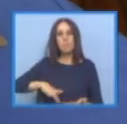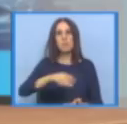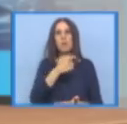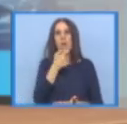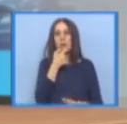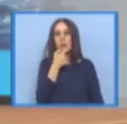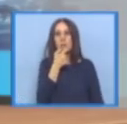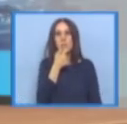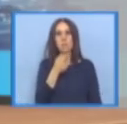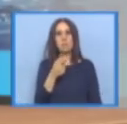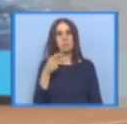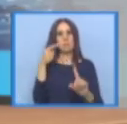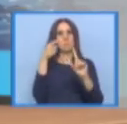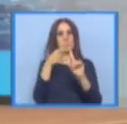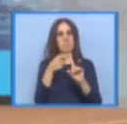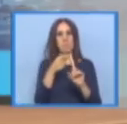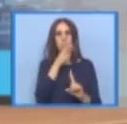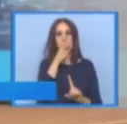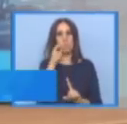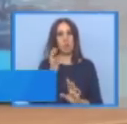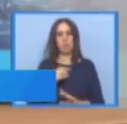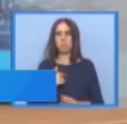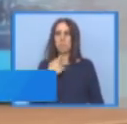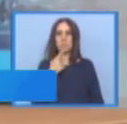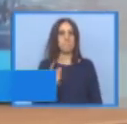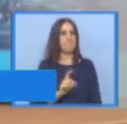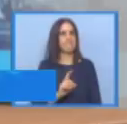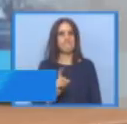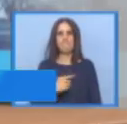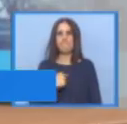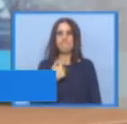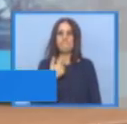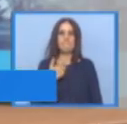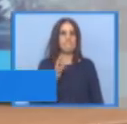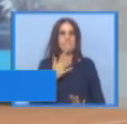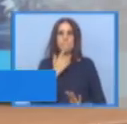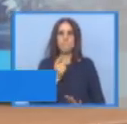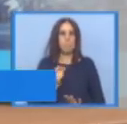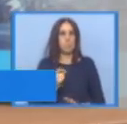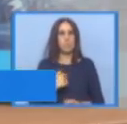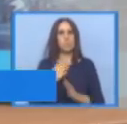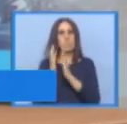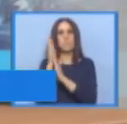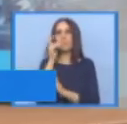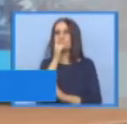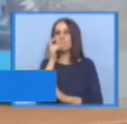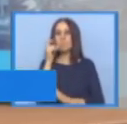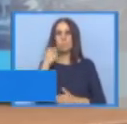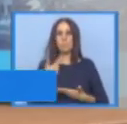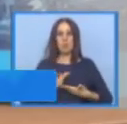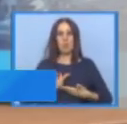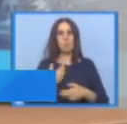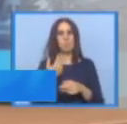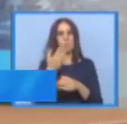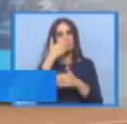que abdiques da missão a que te comprometeste, ele disse, não, eu abdicar não posso. Eu prometi a Deus que estava a servir o